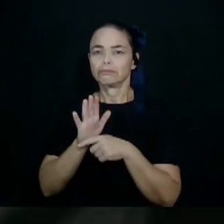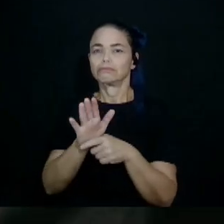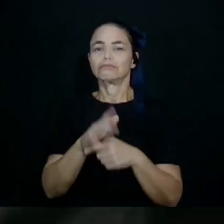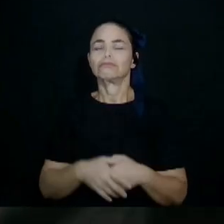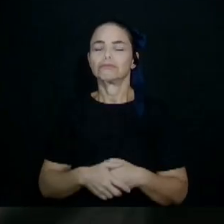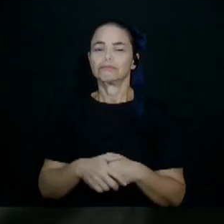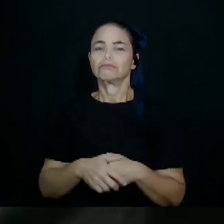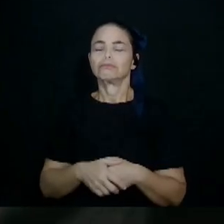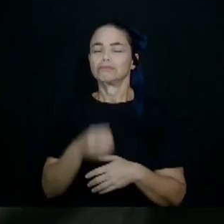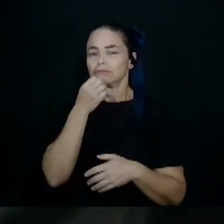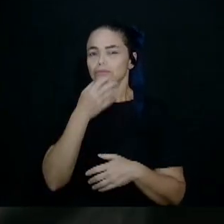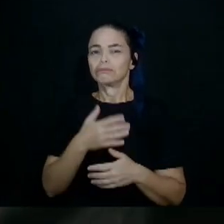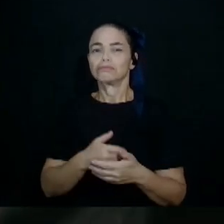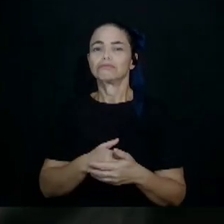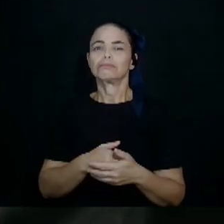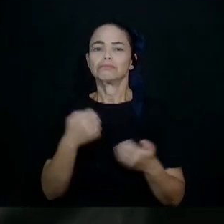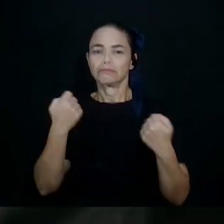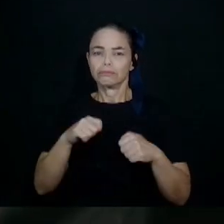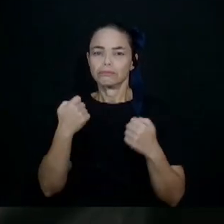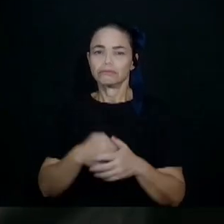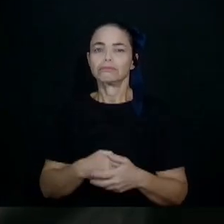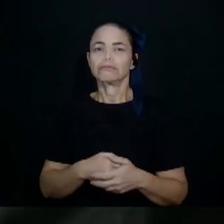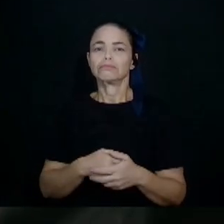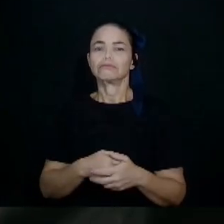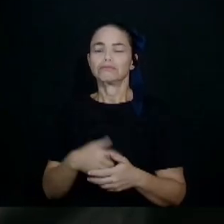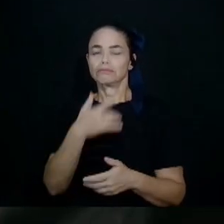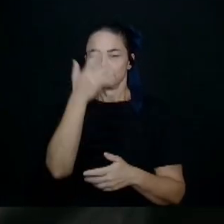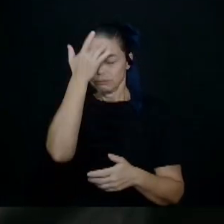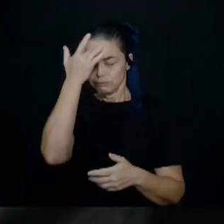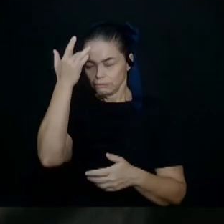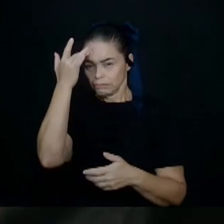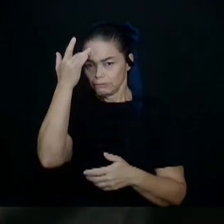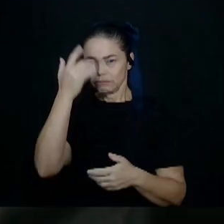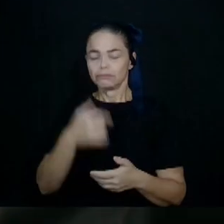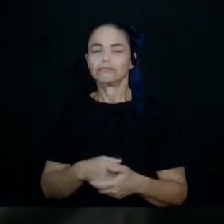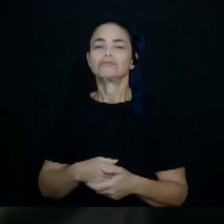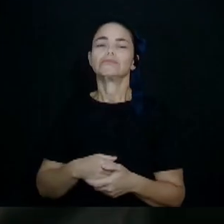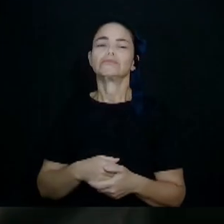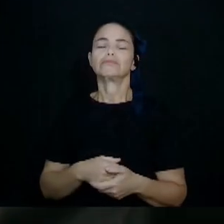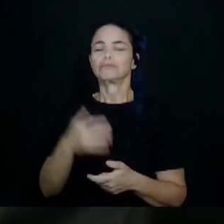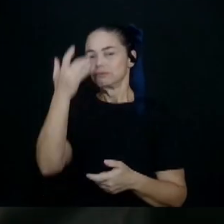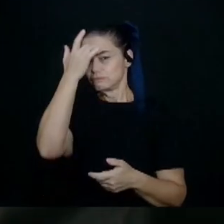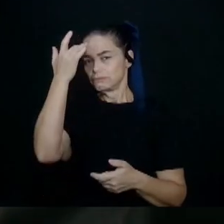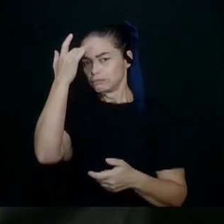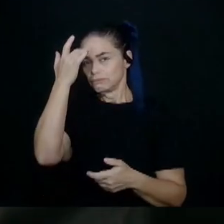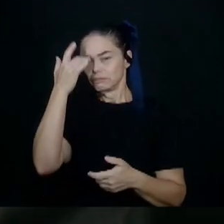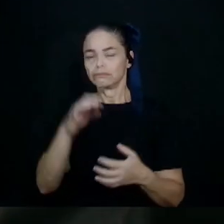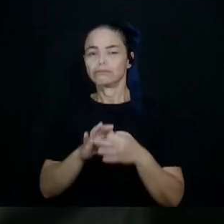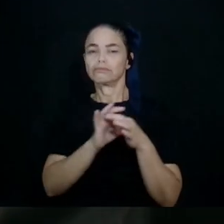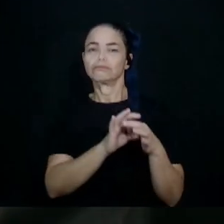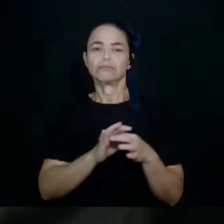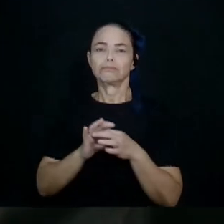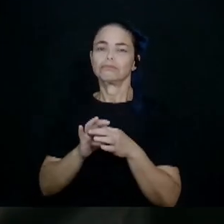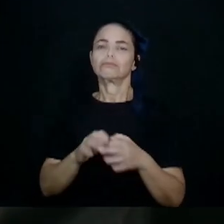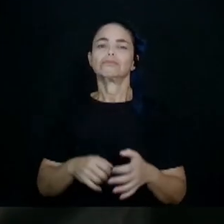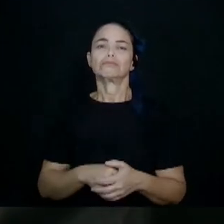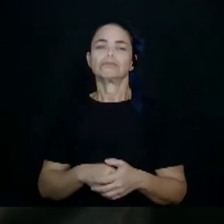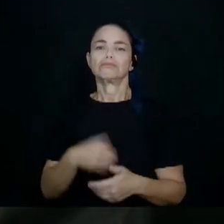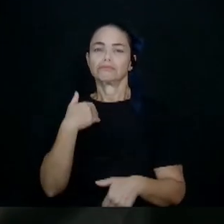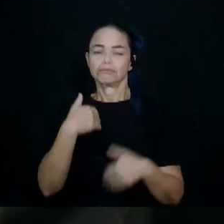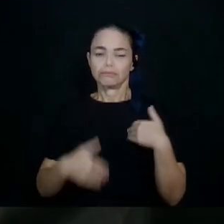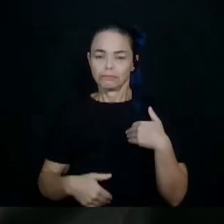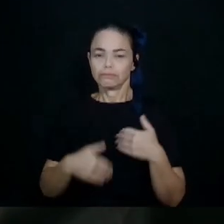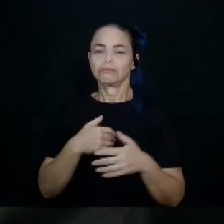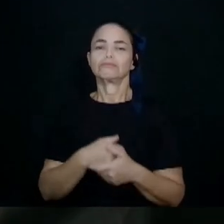do processo. A gente fala de saúde mental e a nossa saúde mental está aliada com a nossa saúde do nosso corpo físico, né?